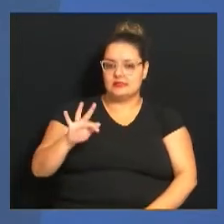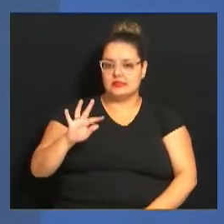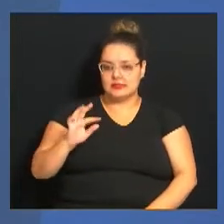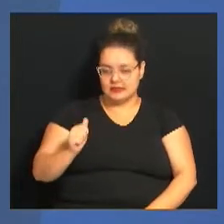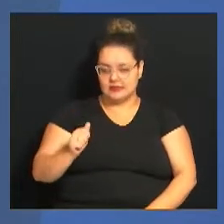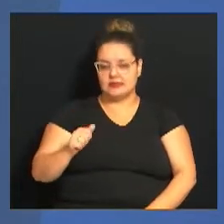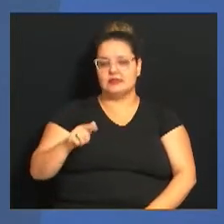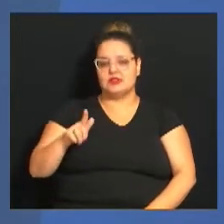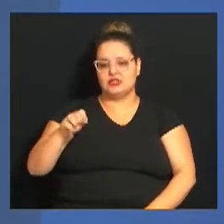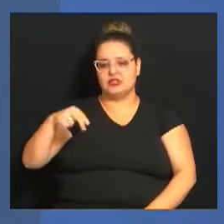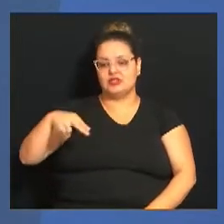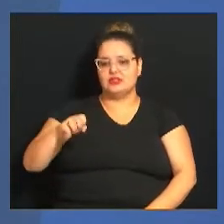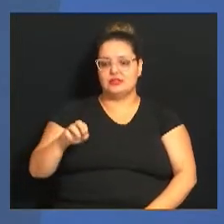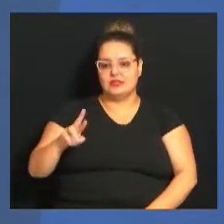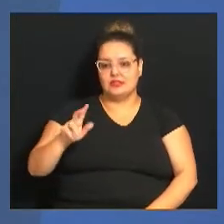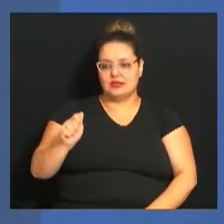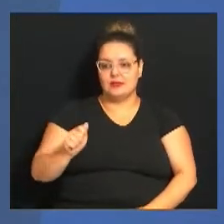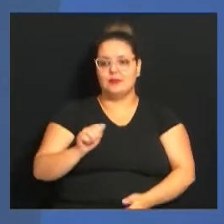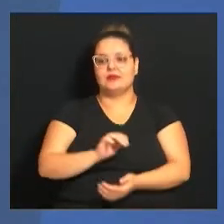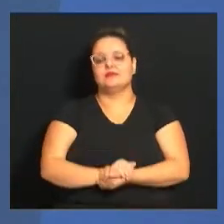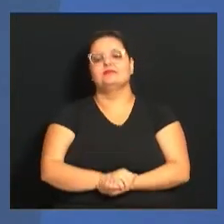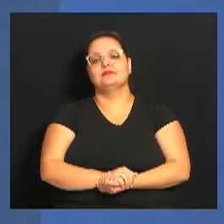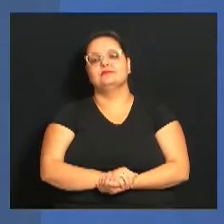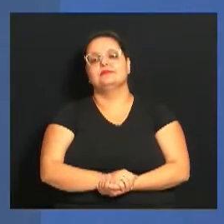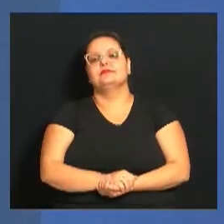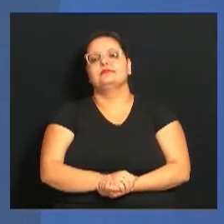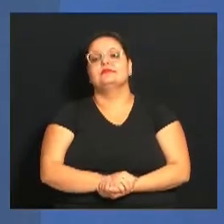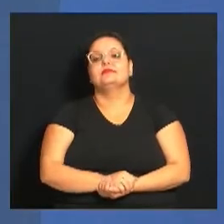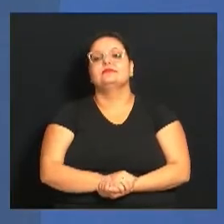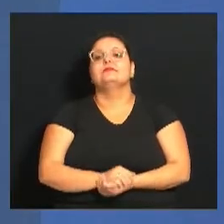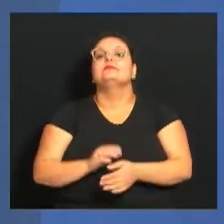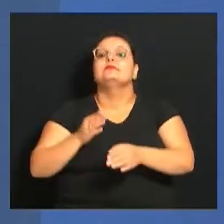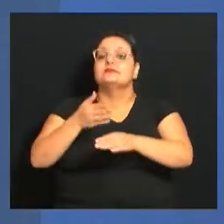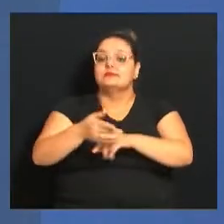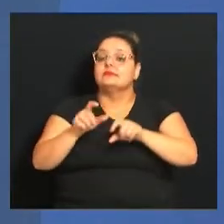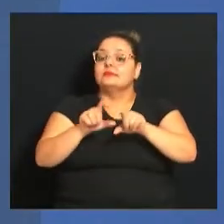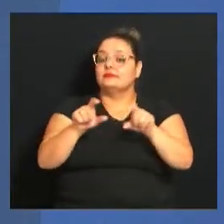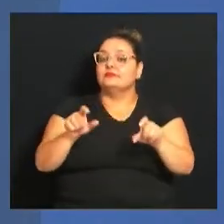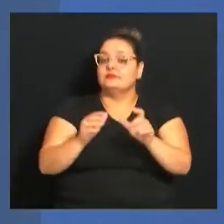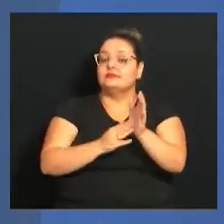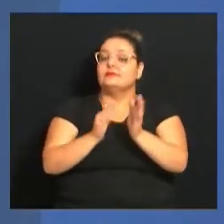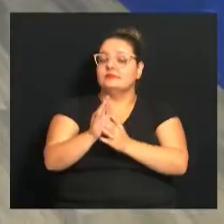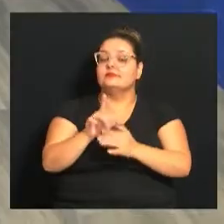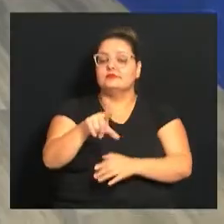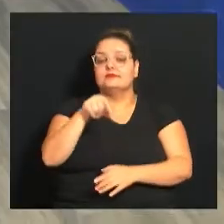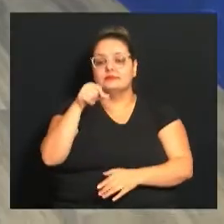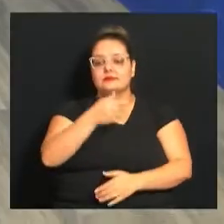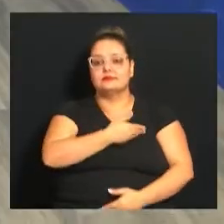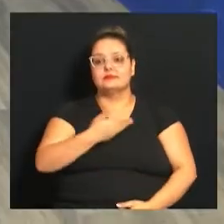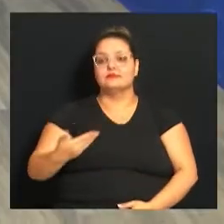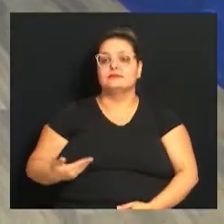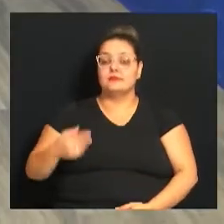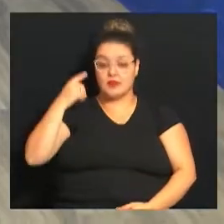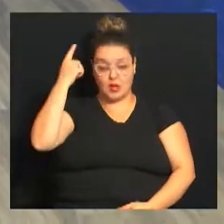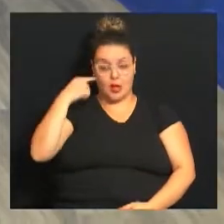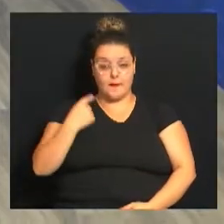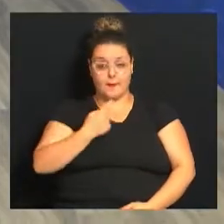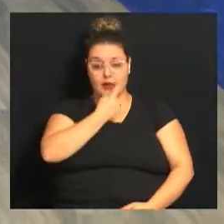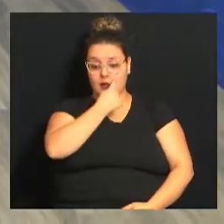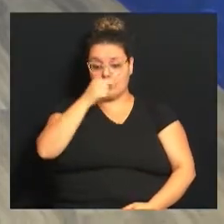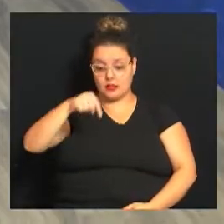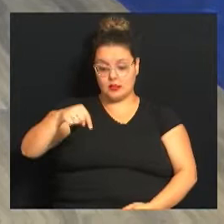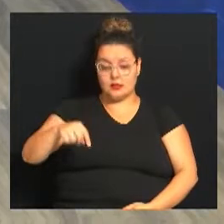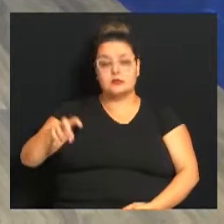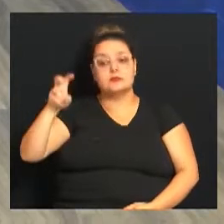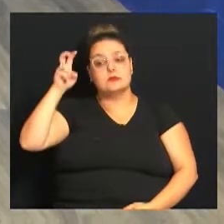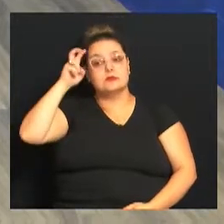.sp.gov.br. Você entra lá em concursos e seleções públicas. Mirna Abreu, nesta quinta-feira, conhecida